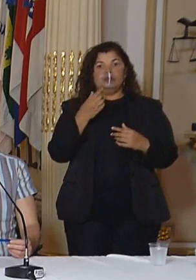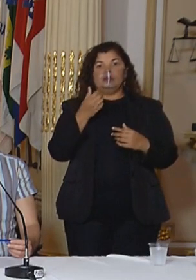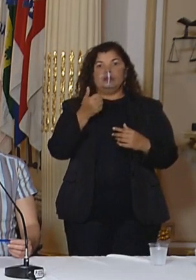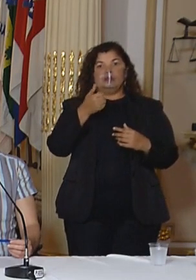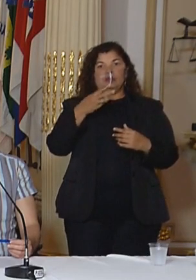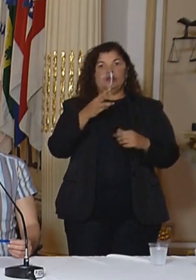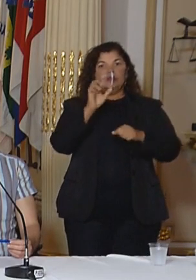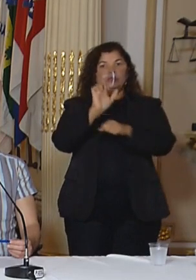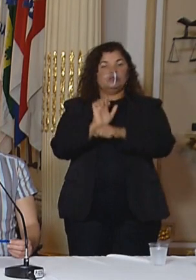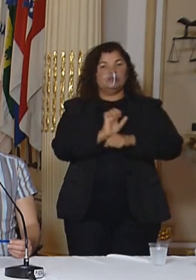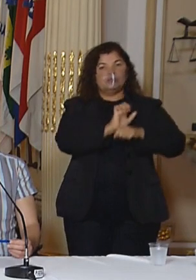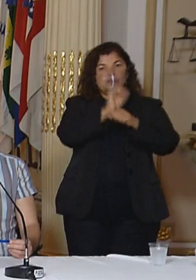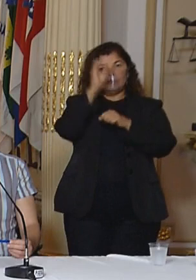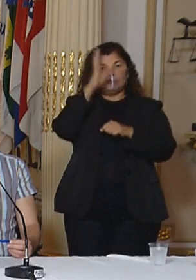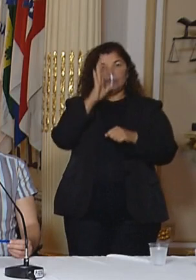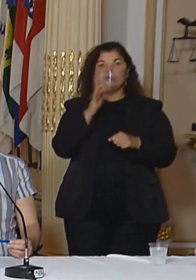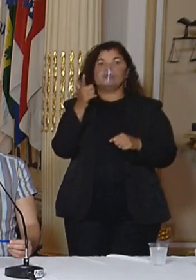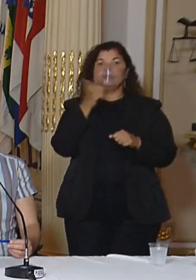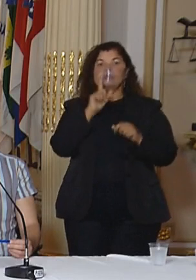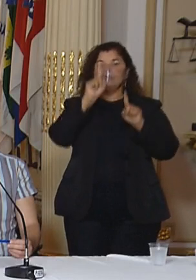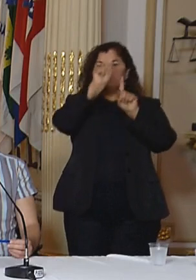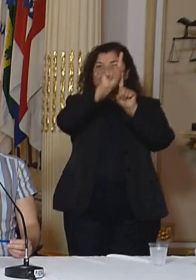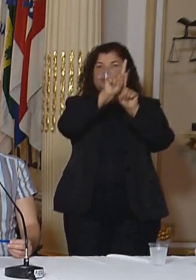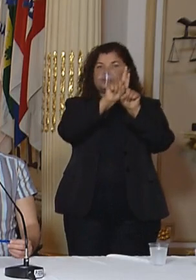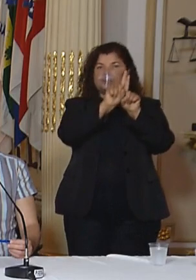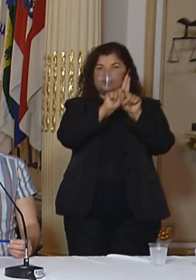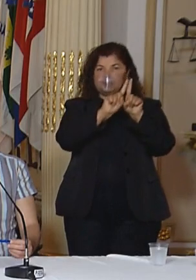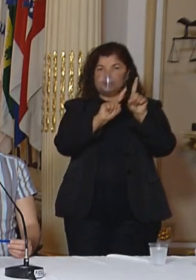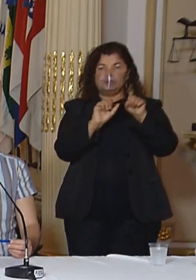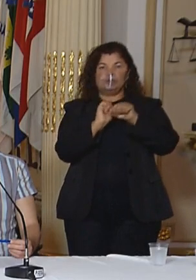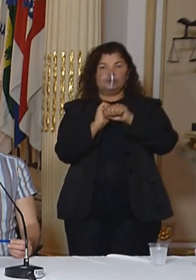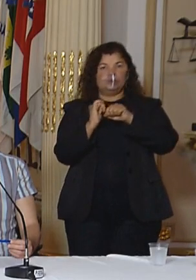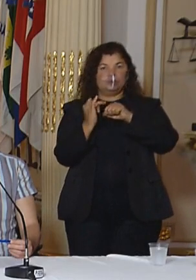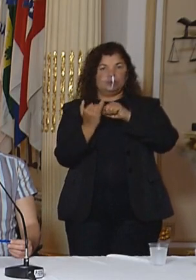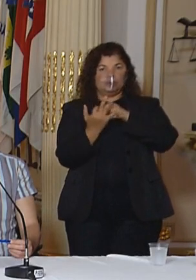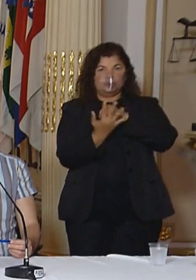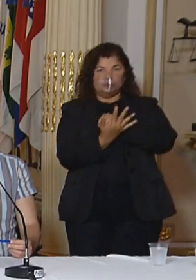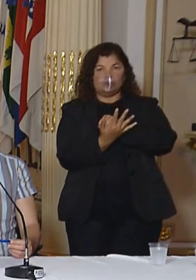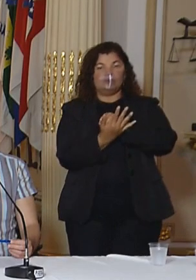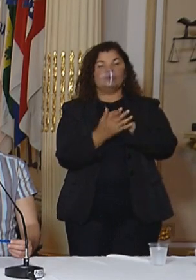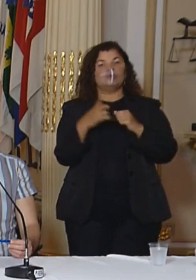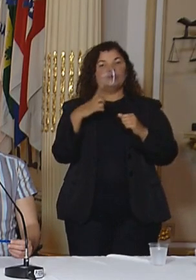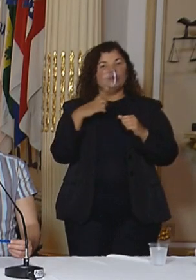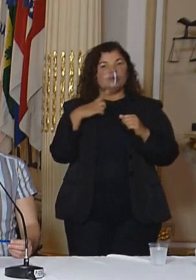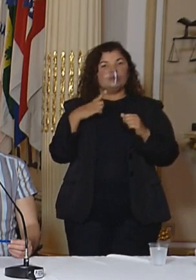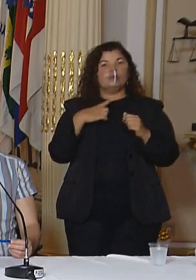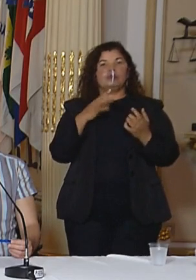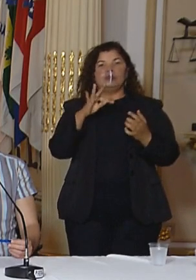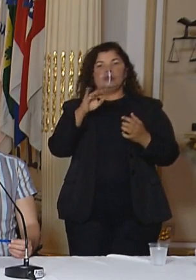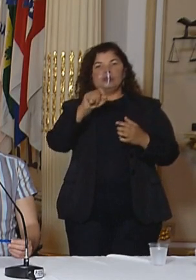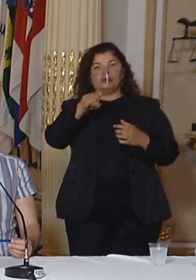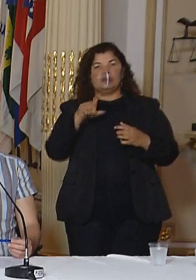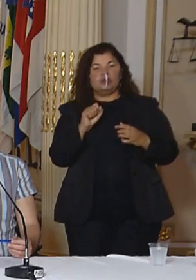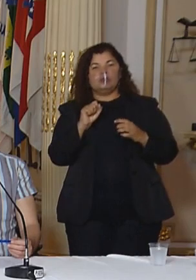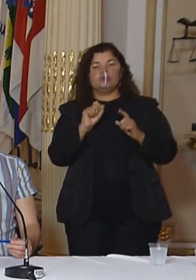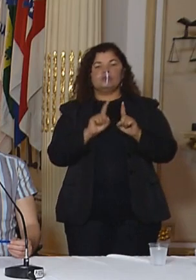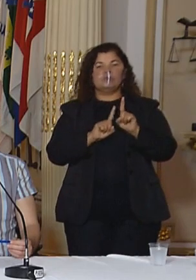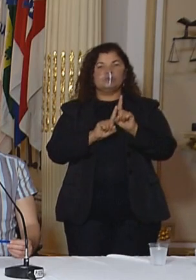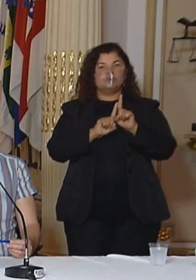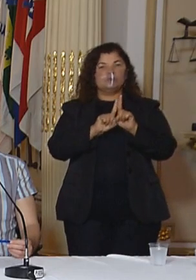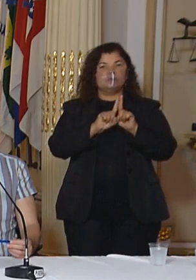conseguiram estabilizar as curvas de progressão da Covid-19 e que atingiram a taxa de reprodução da